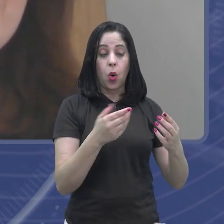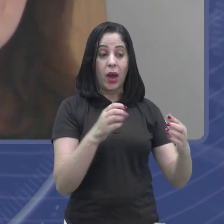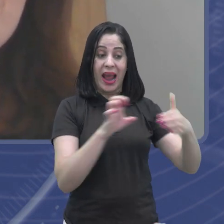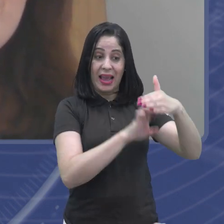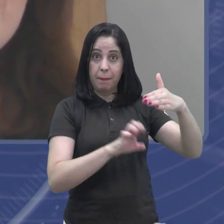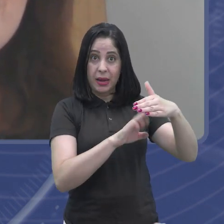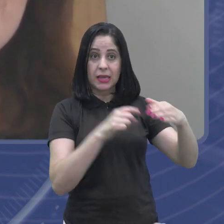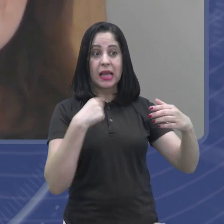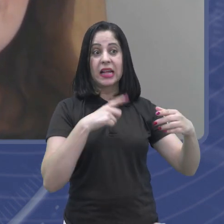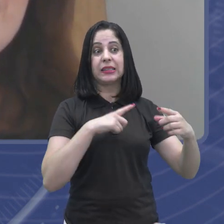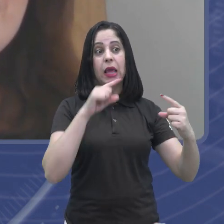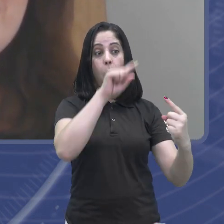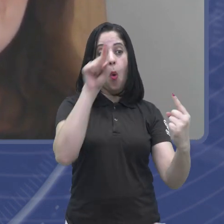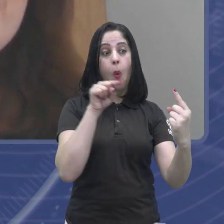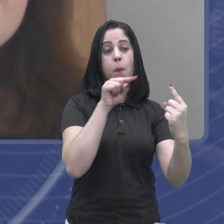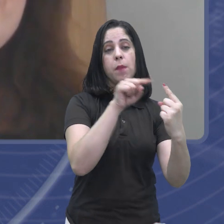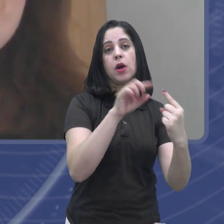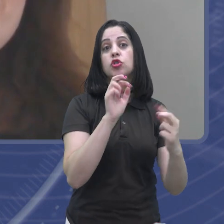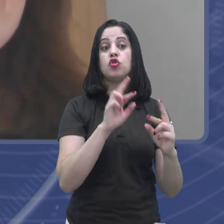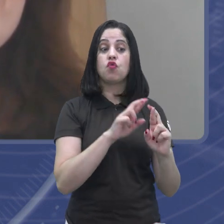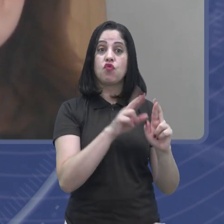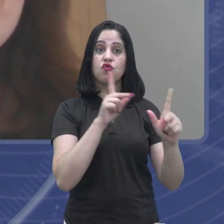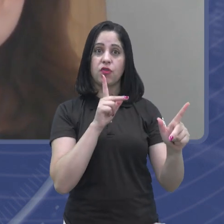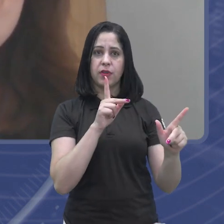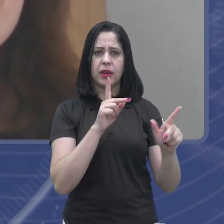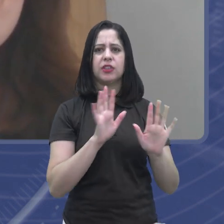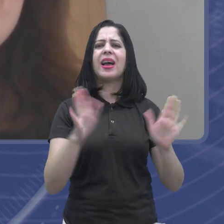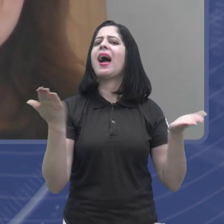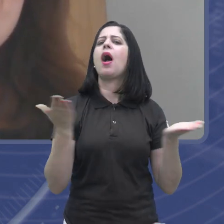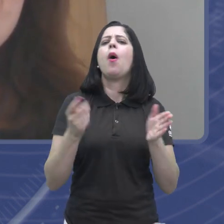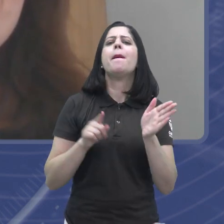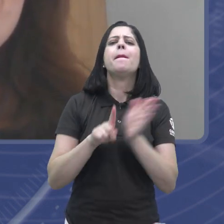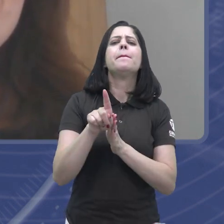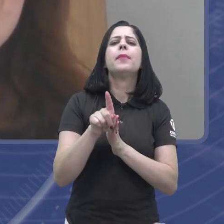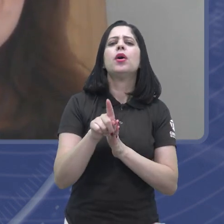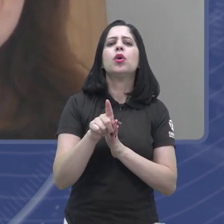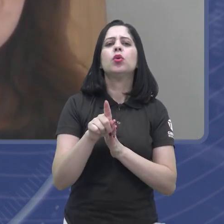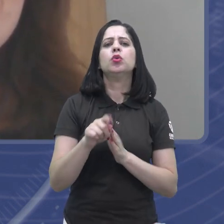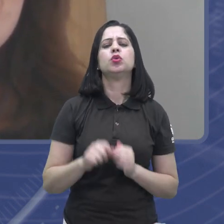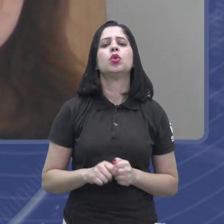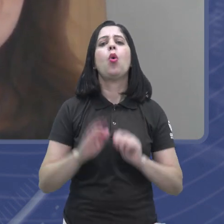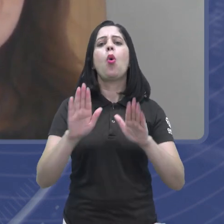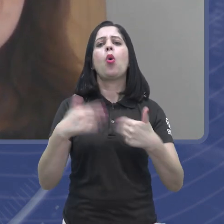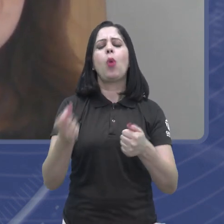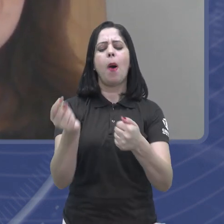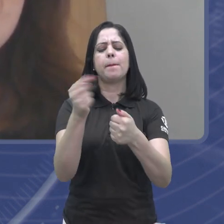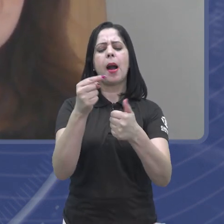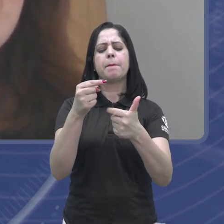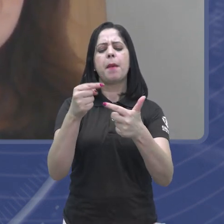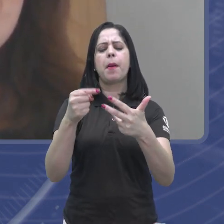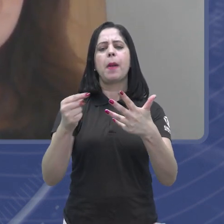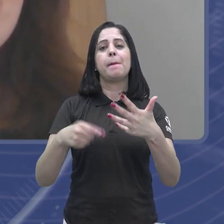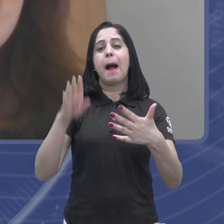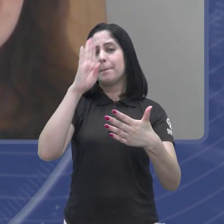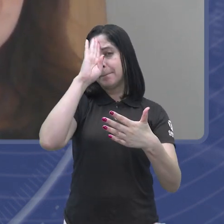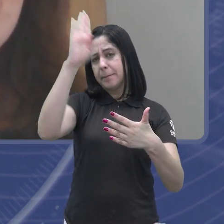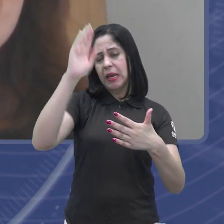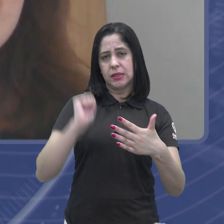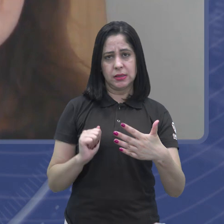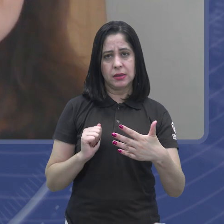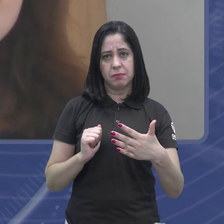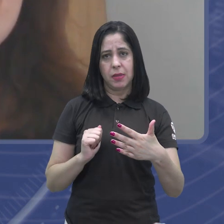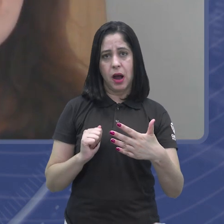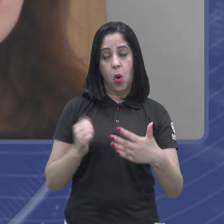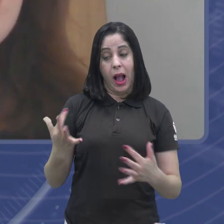têm para alguns setores da sociedade, né? E diante disso eu te pergunto, quais são as principais habilidades